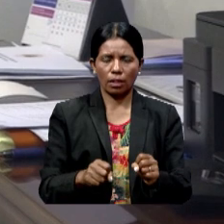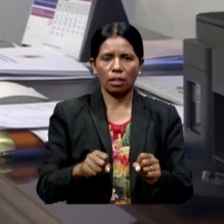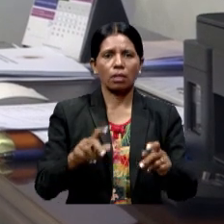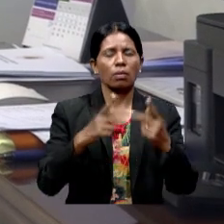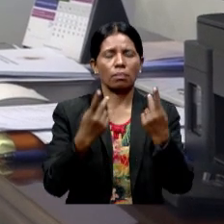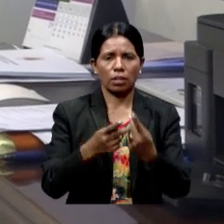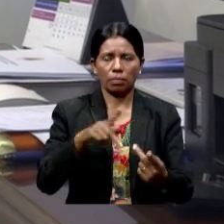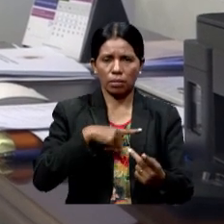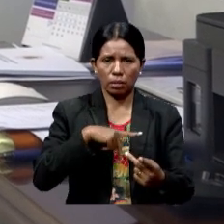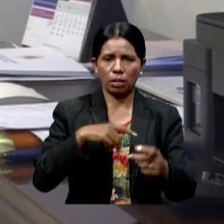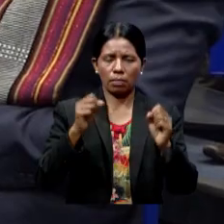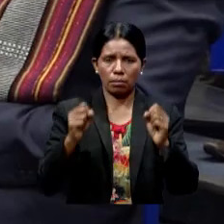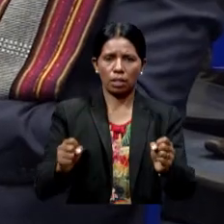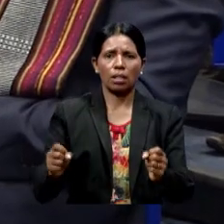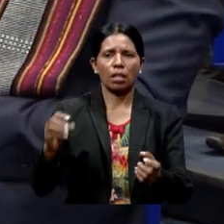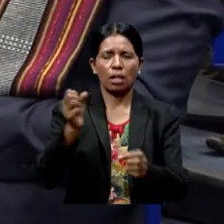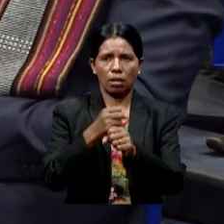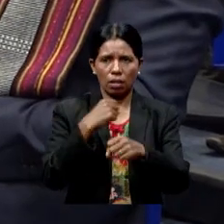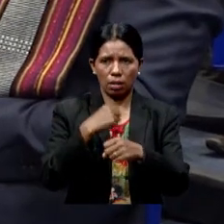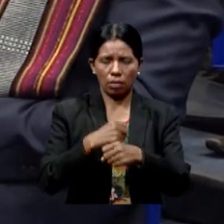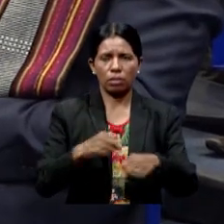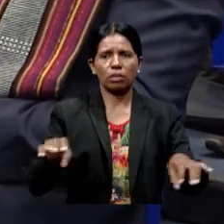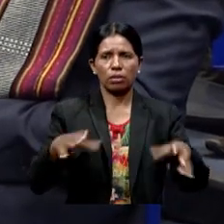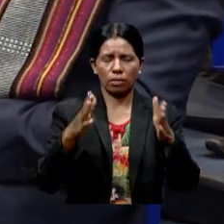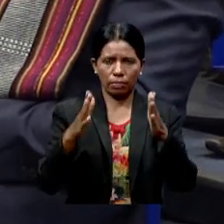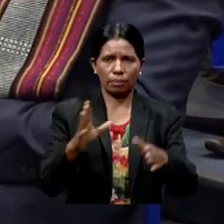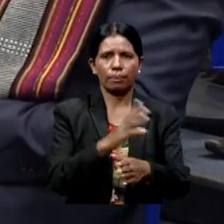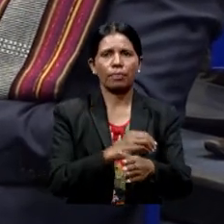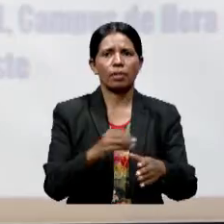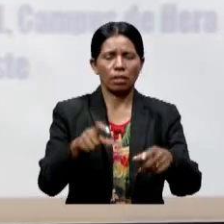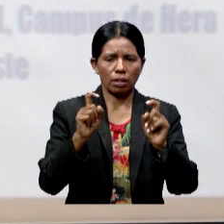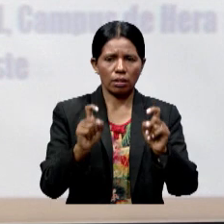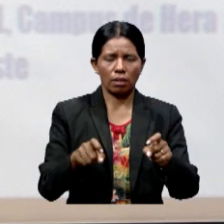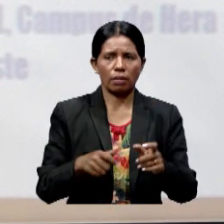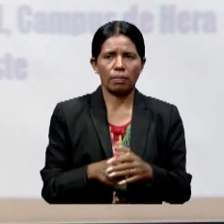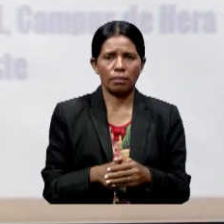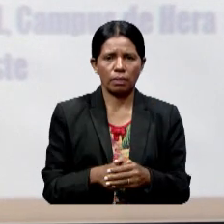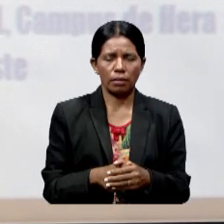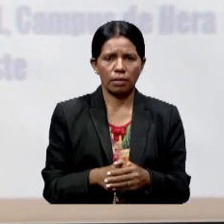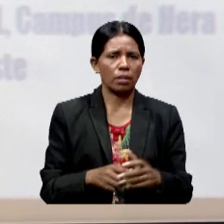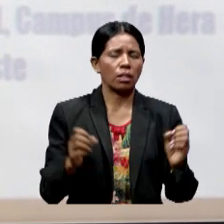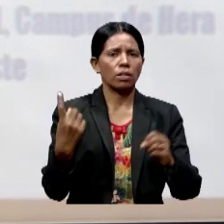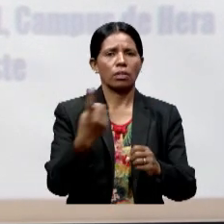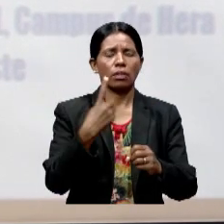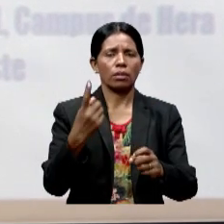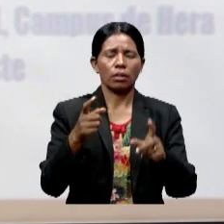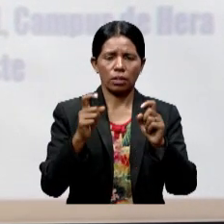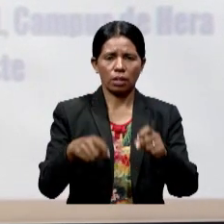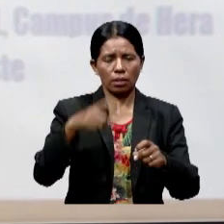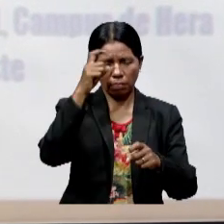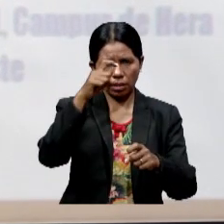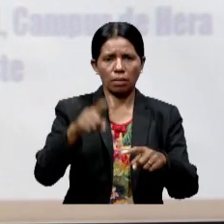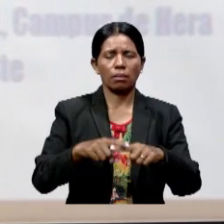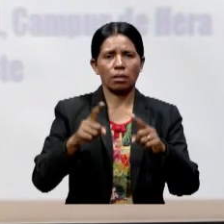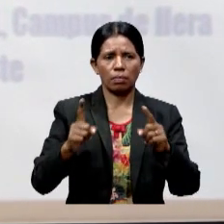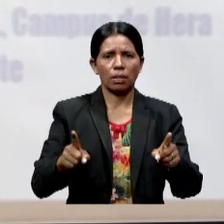privado bele investe. Recurso humano, não é tem que, lá hoje de dia tem que matene, mas bem